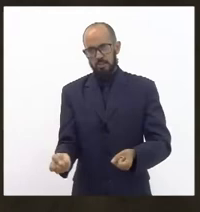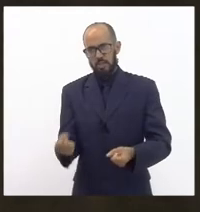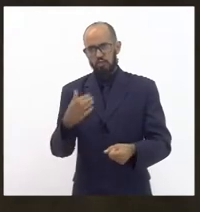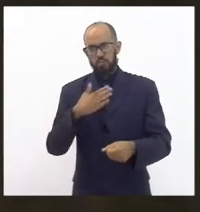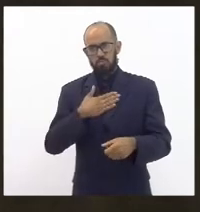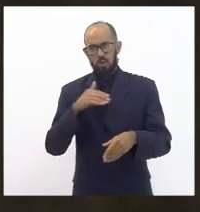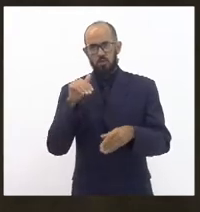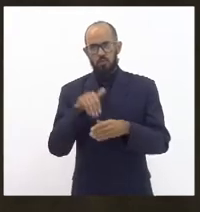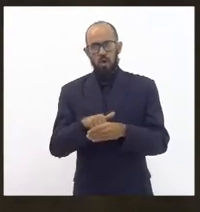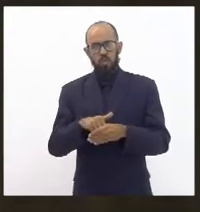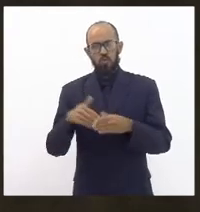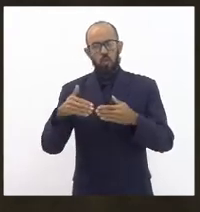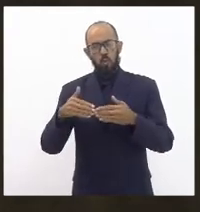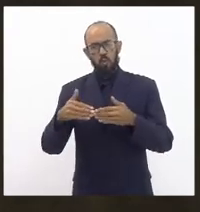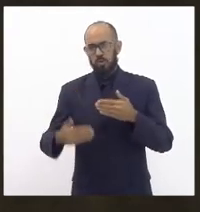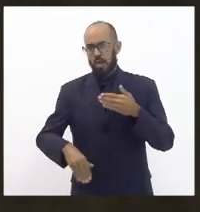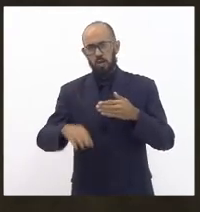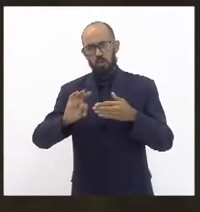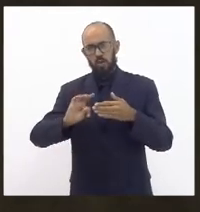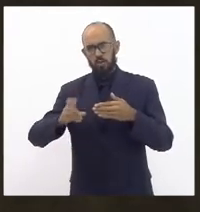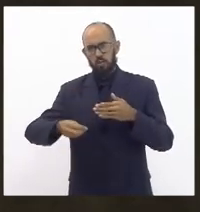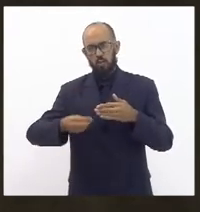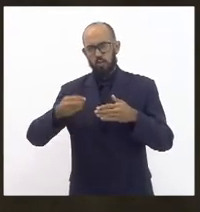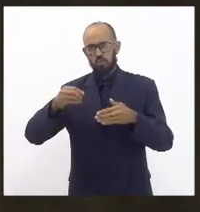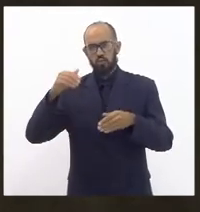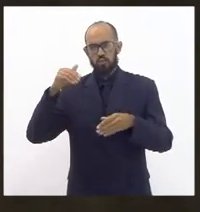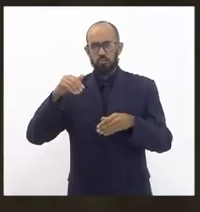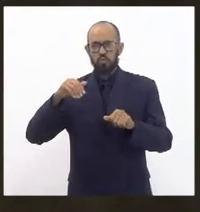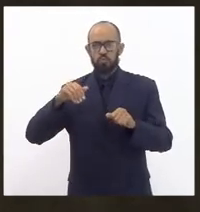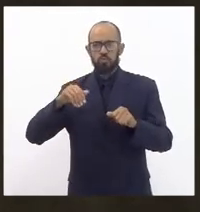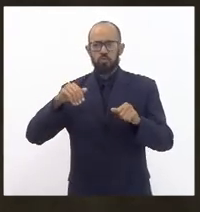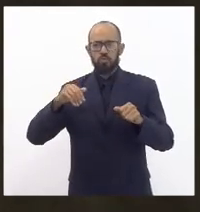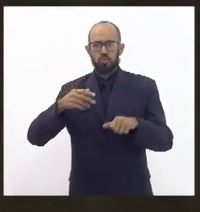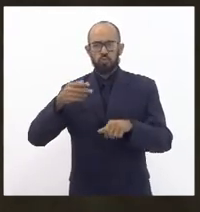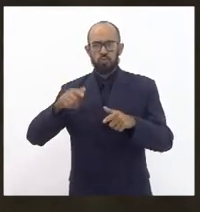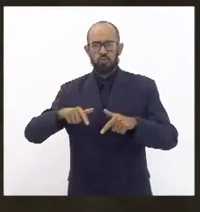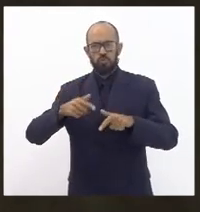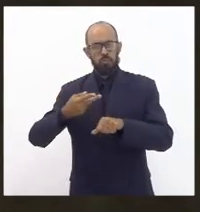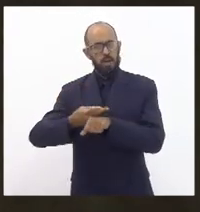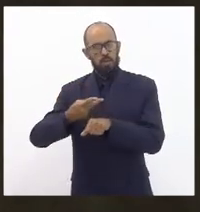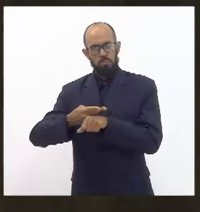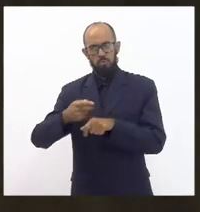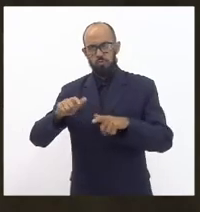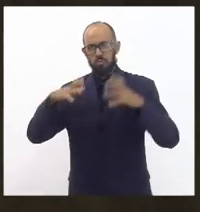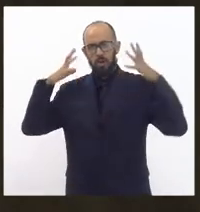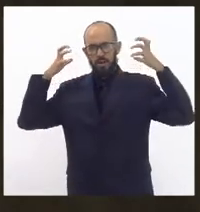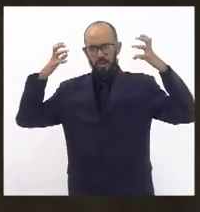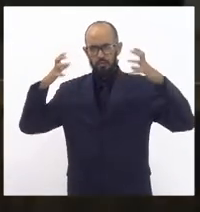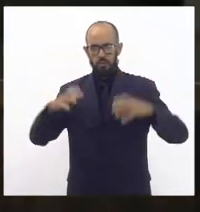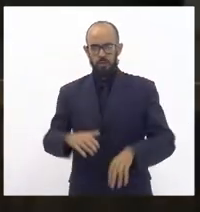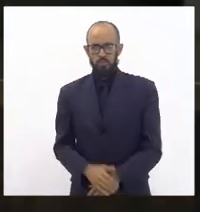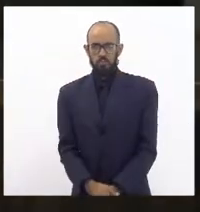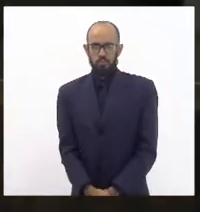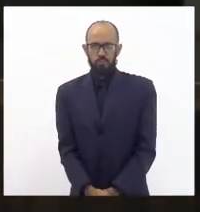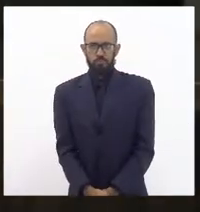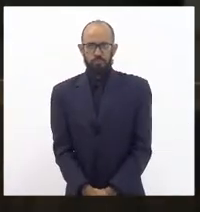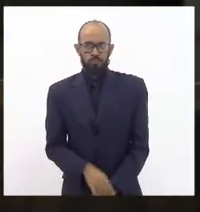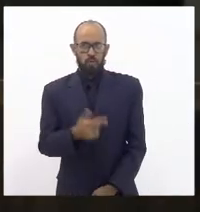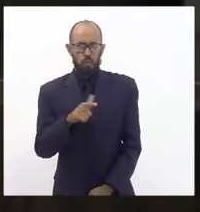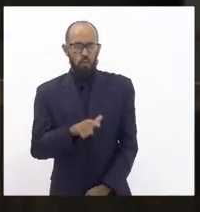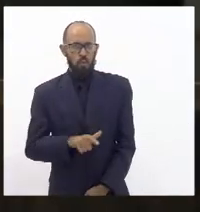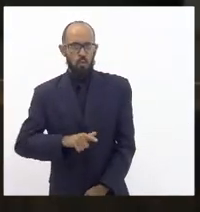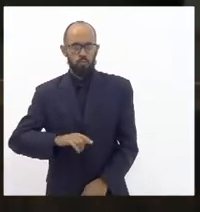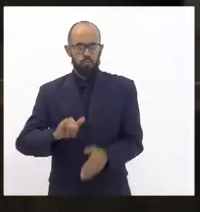contrários à todas as proposições conferindo a titulação Maria de Franca quem quer que seja muito obrigado por exemplo próximo a Dani